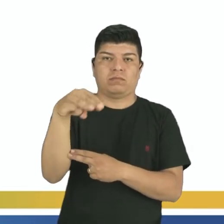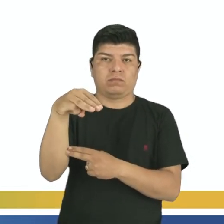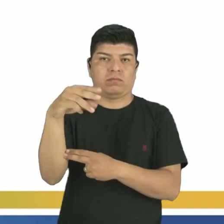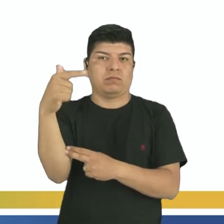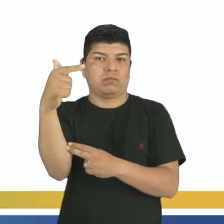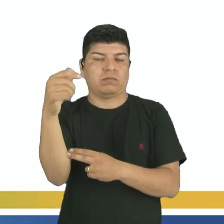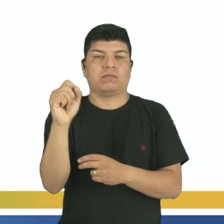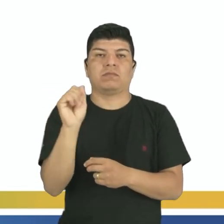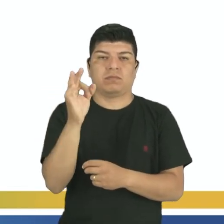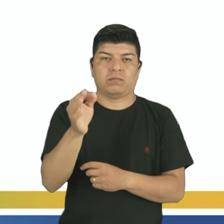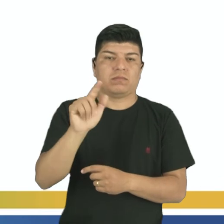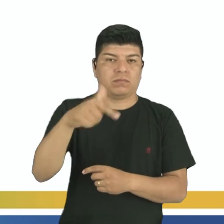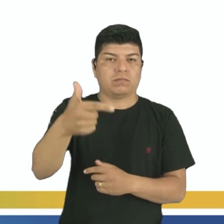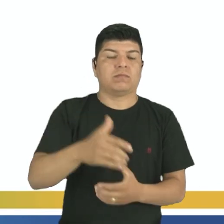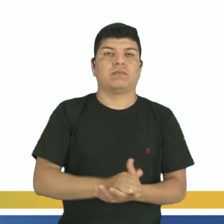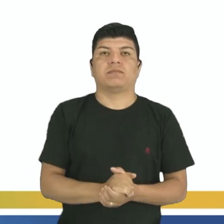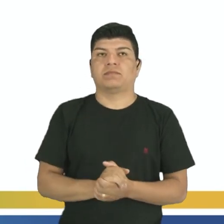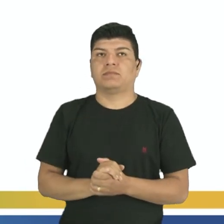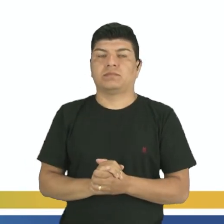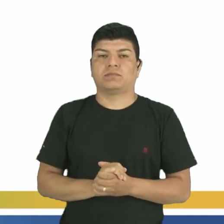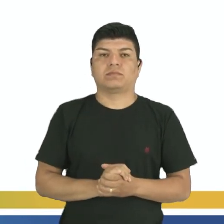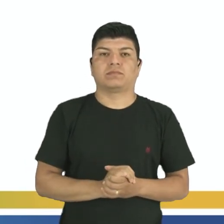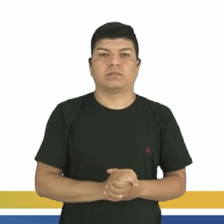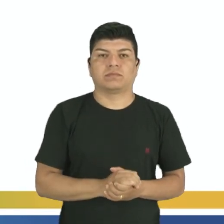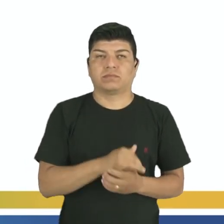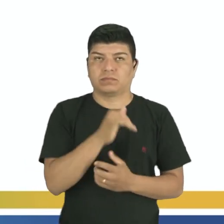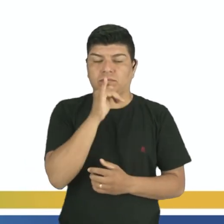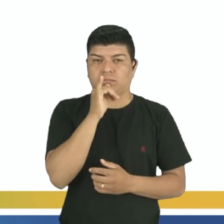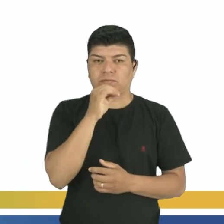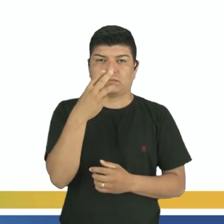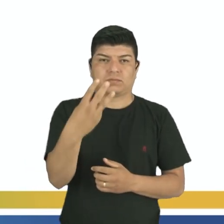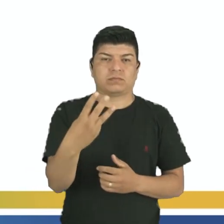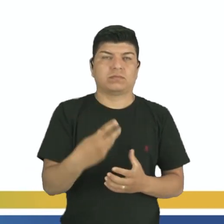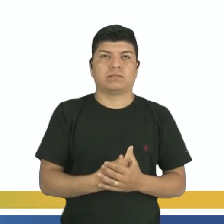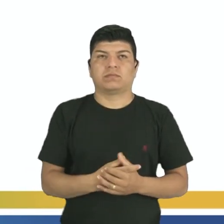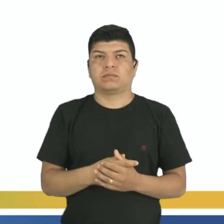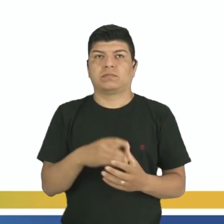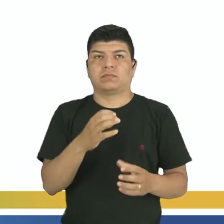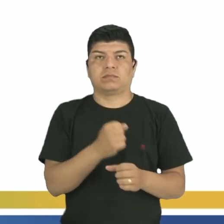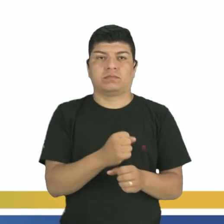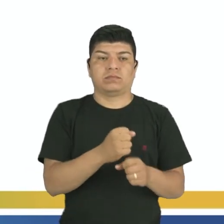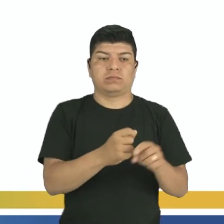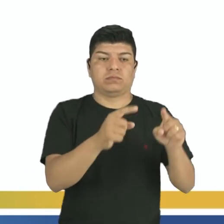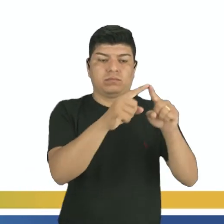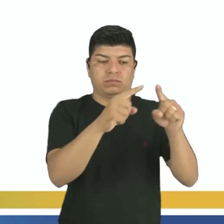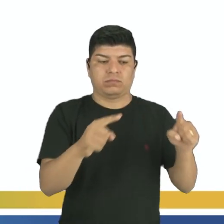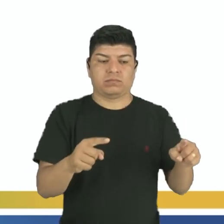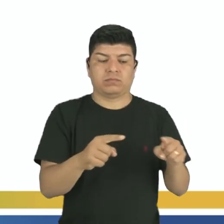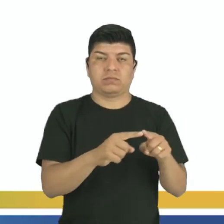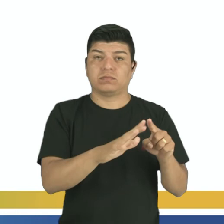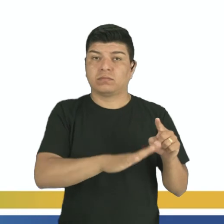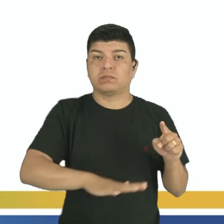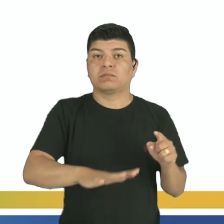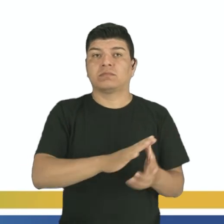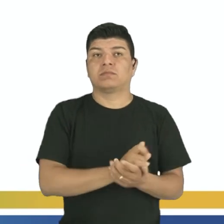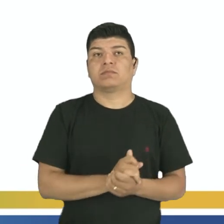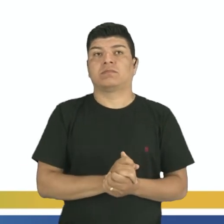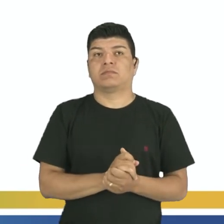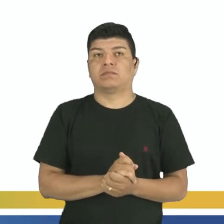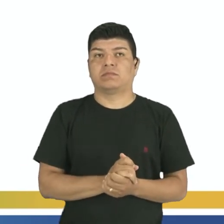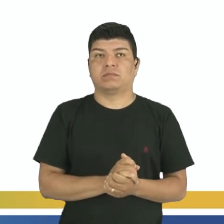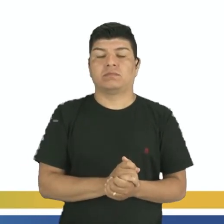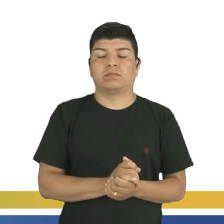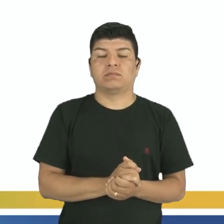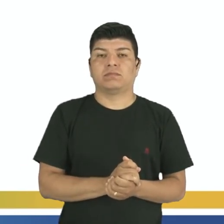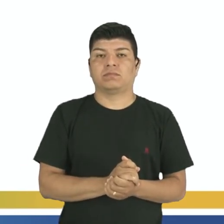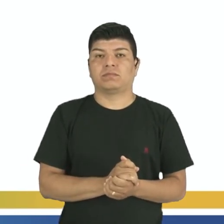certo? Vamos para o próximo. Exemplo 3. Calcule a área do triângulo a seguir.